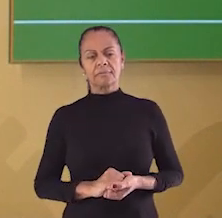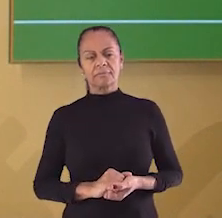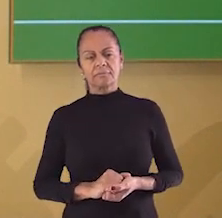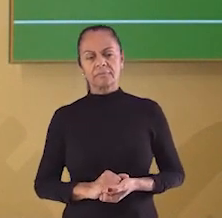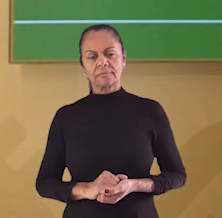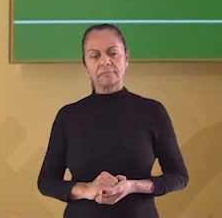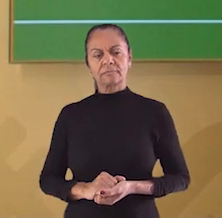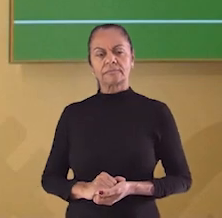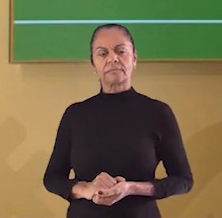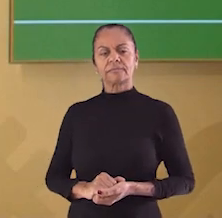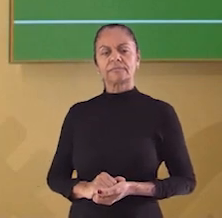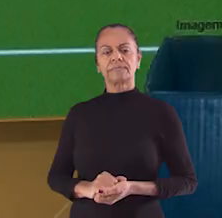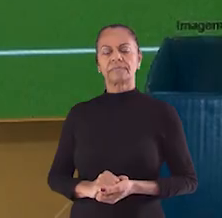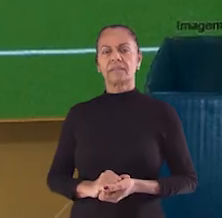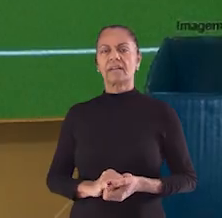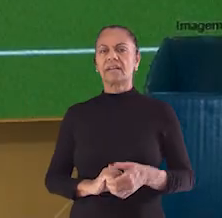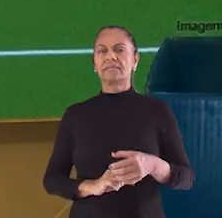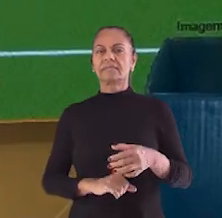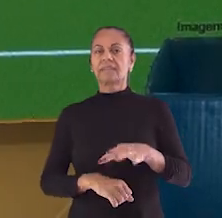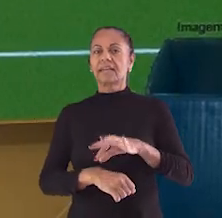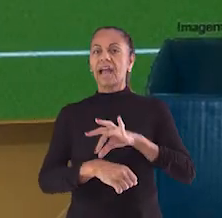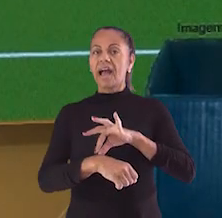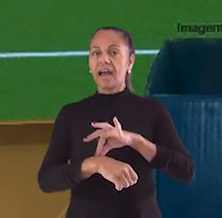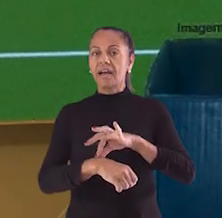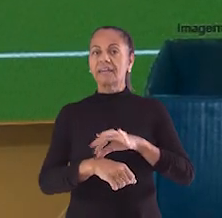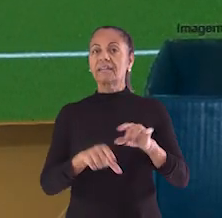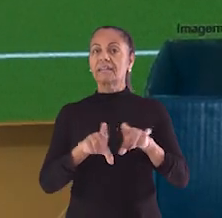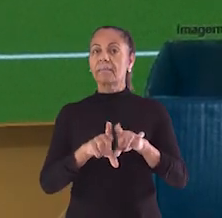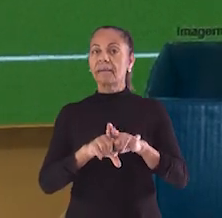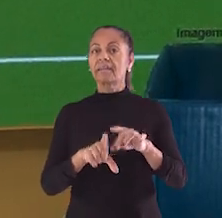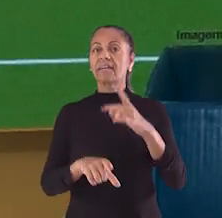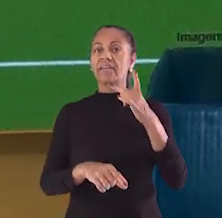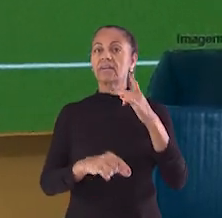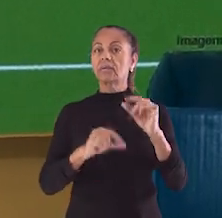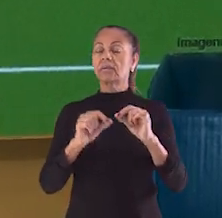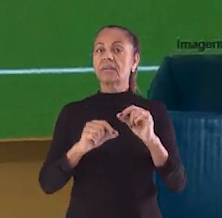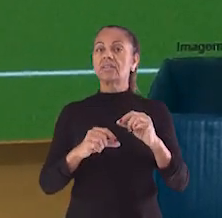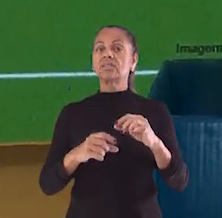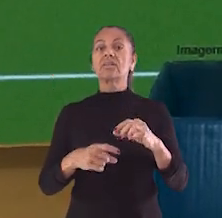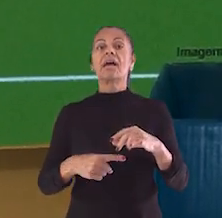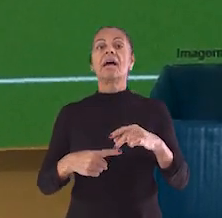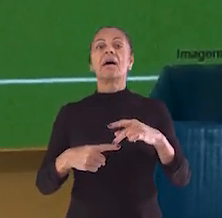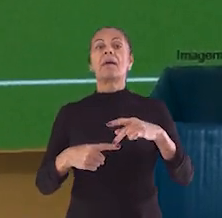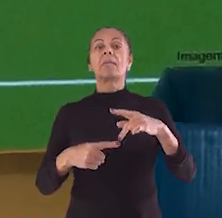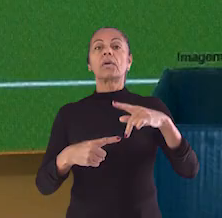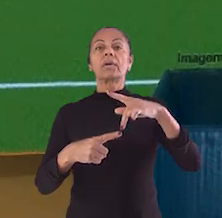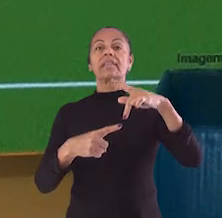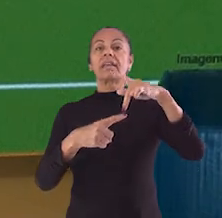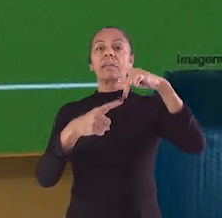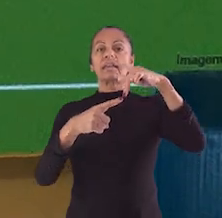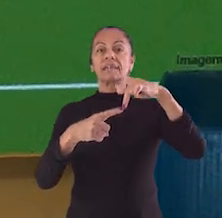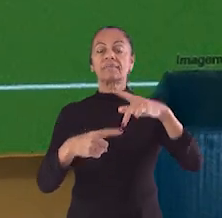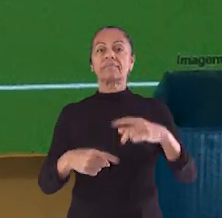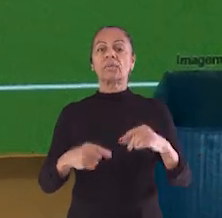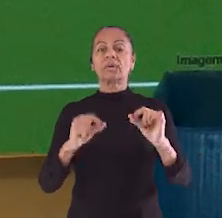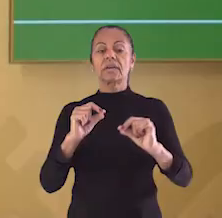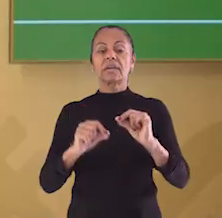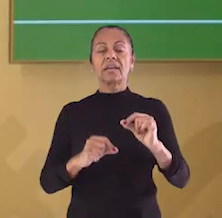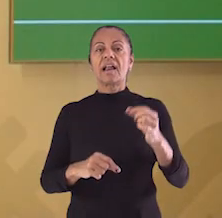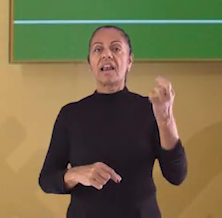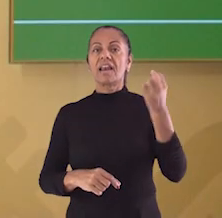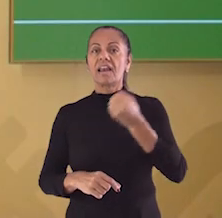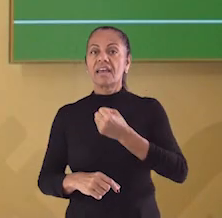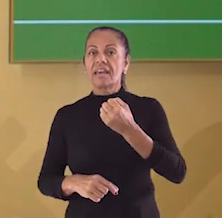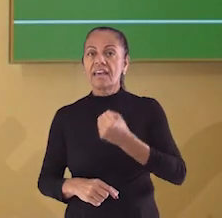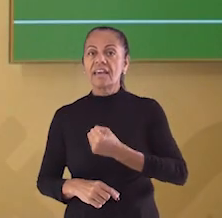exato. Por quê? Quando a gente fala de carne, gente, está falando de leite, né? A gente está falando de